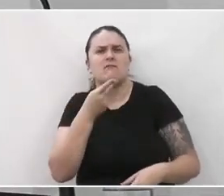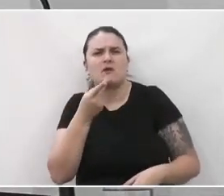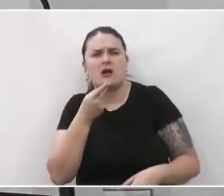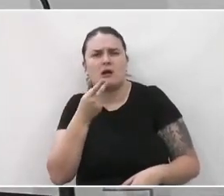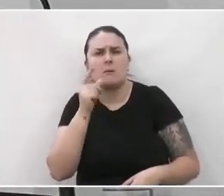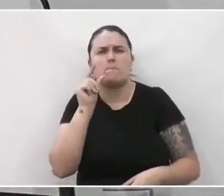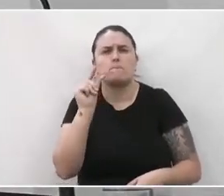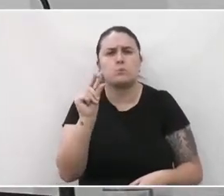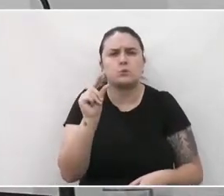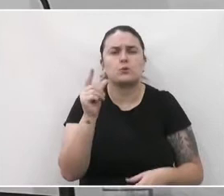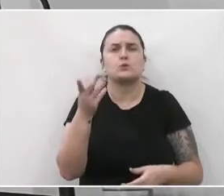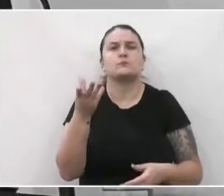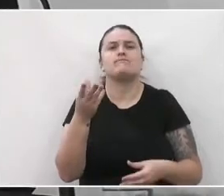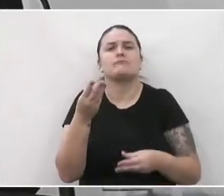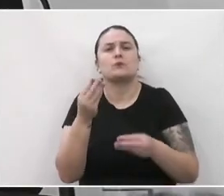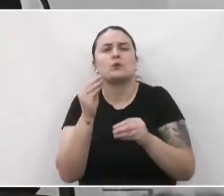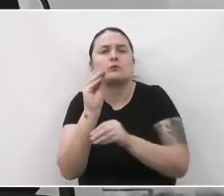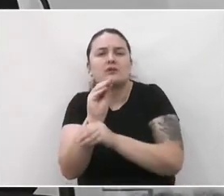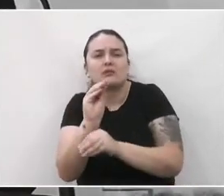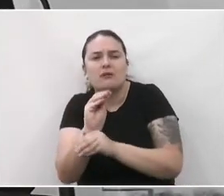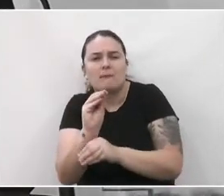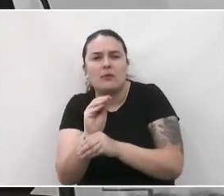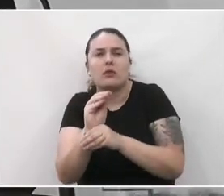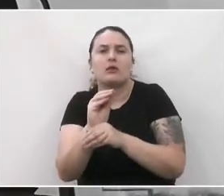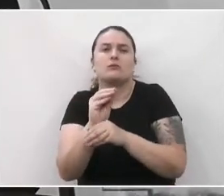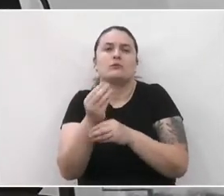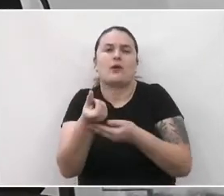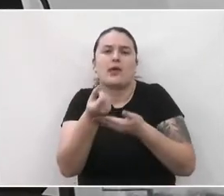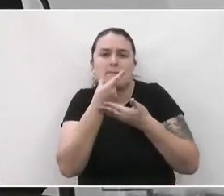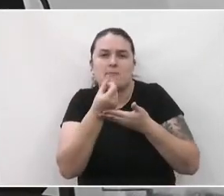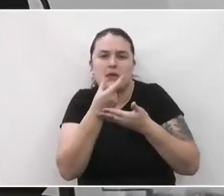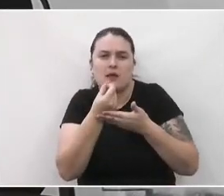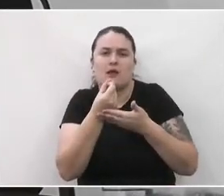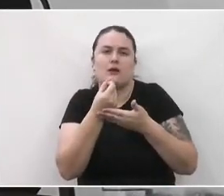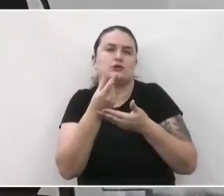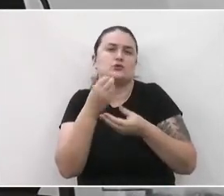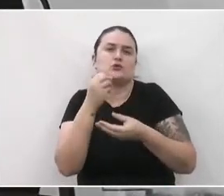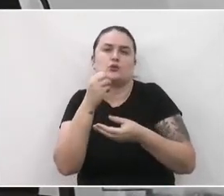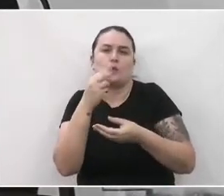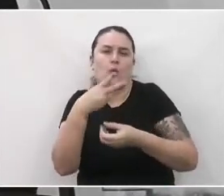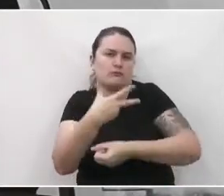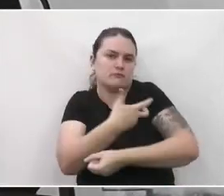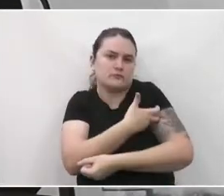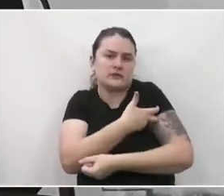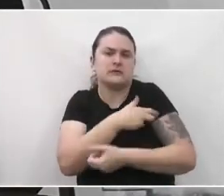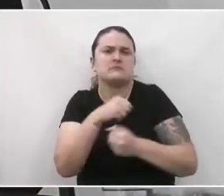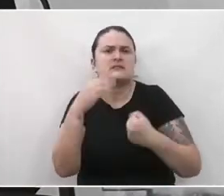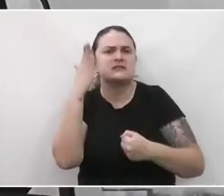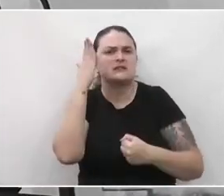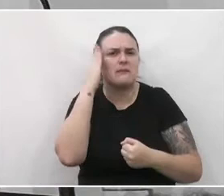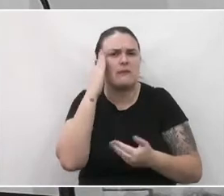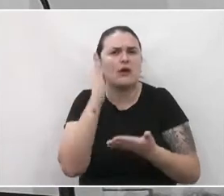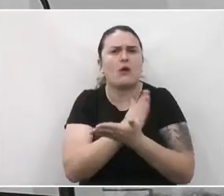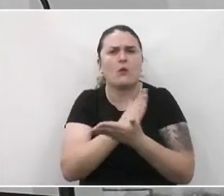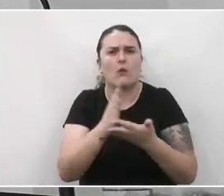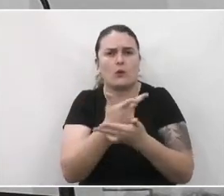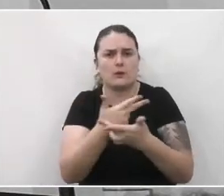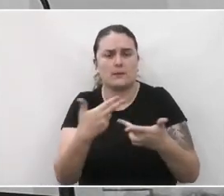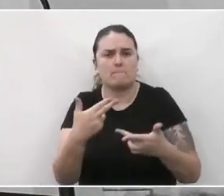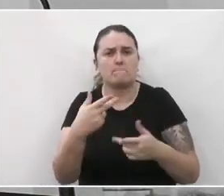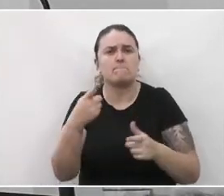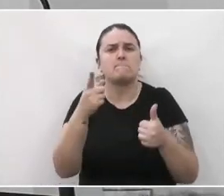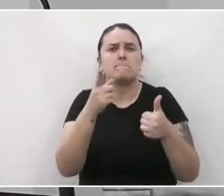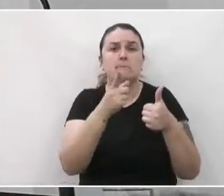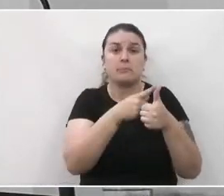pouquinho de tratamento de Covid, nós temos que saber algumas coisas. Primeiro de